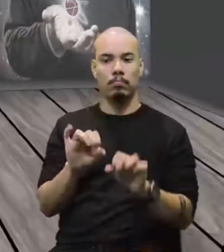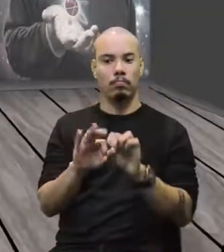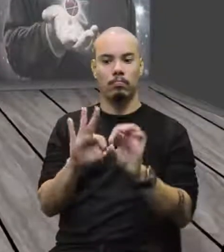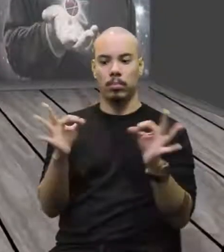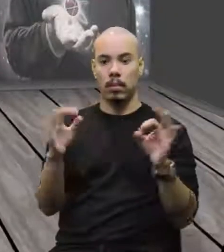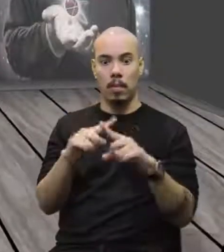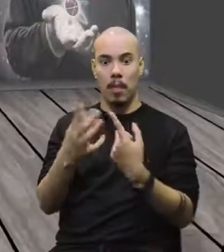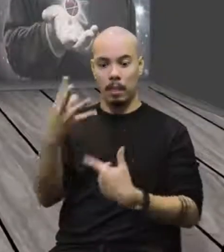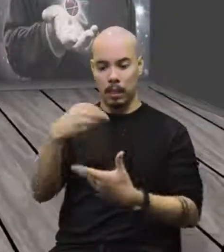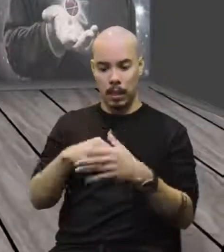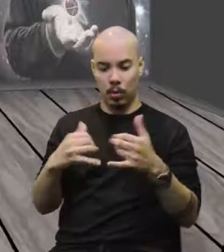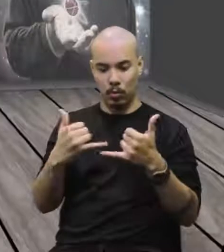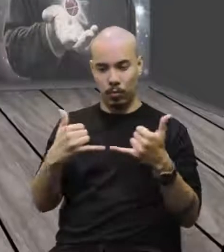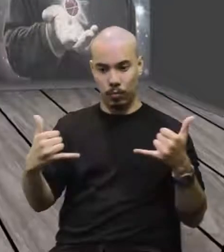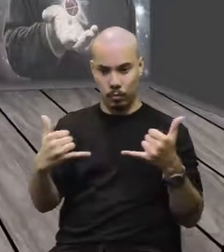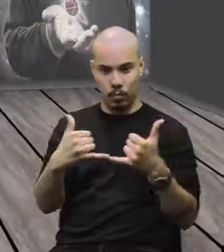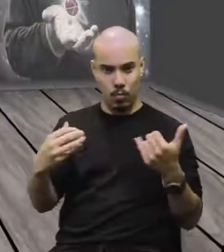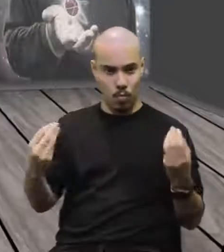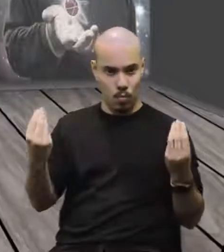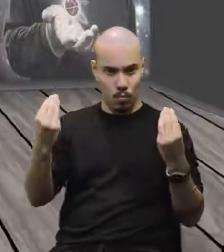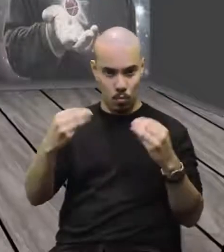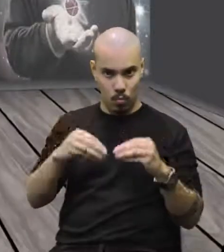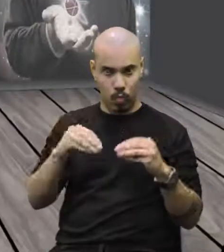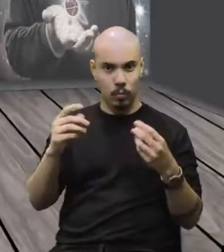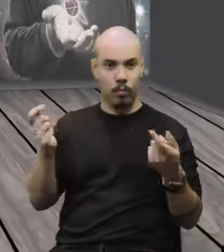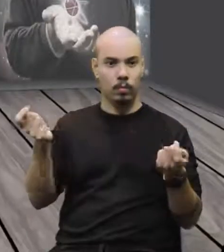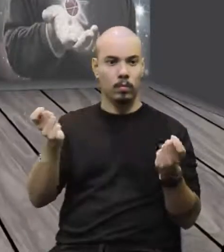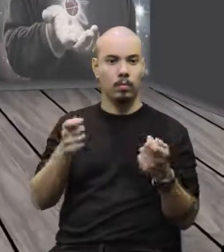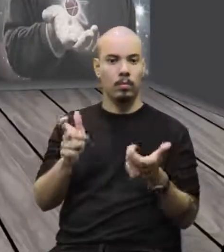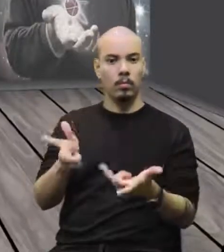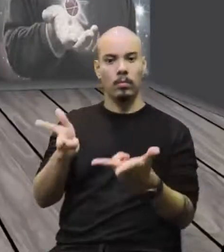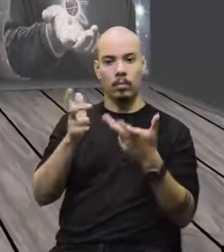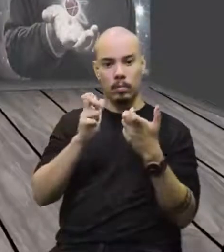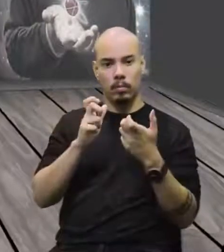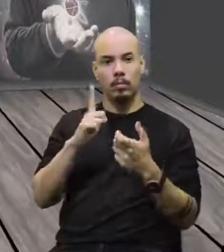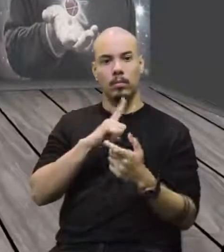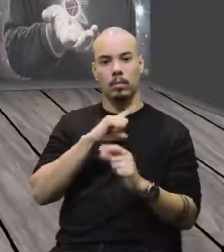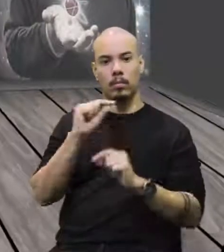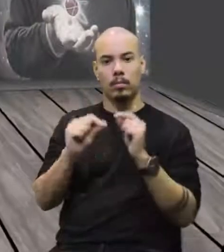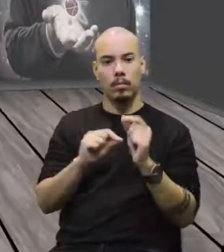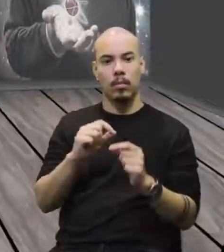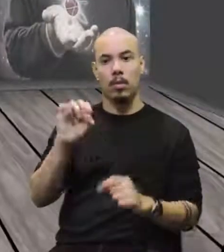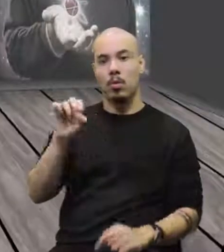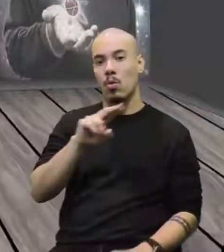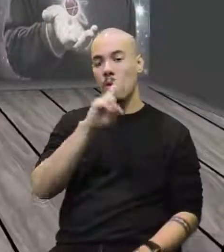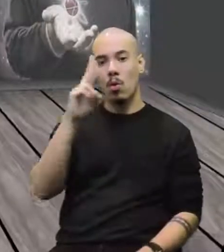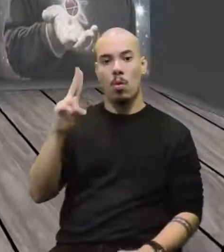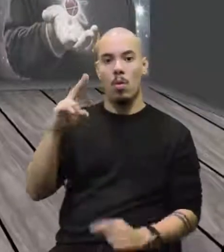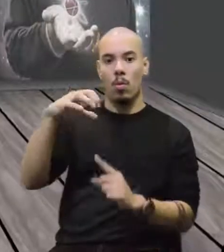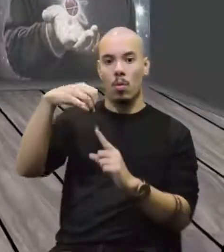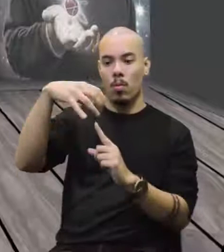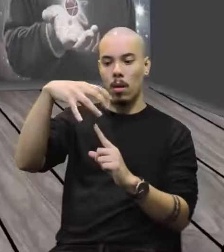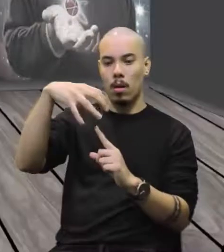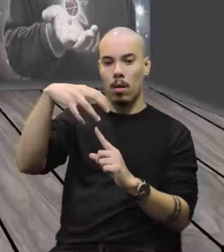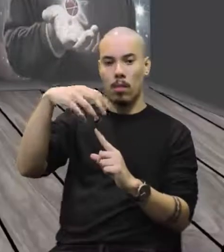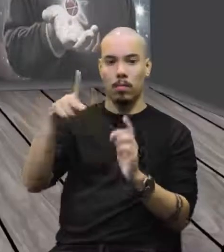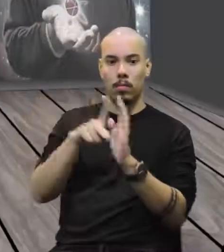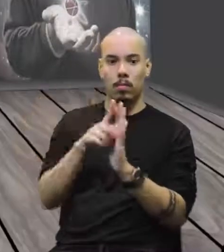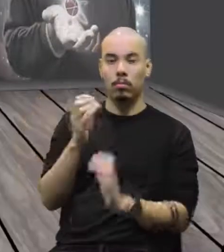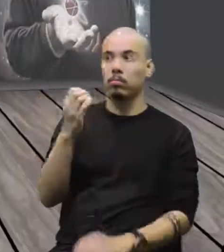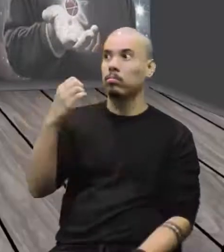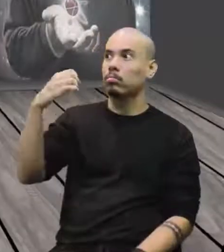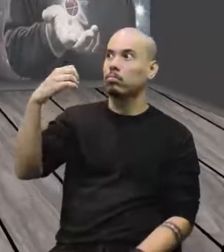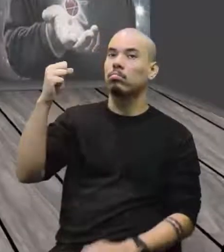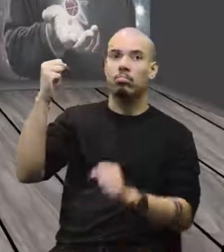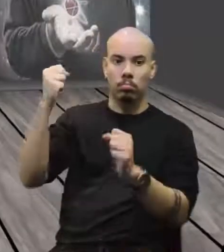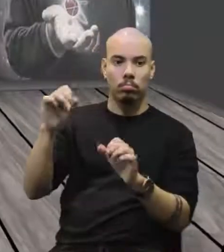no fio. Então, você colocou, você vê ele tendo... Coloca uma lâmpada, né? No circuito. Para não forçar tanto,